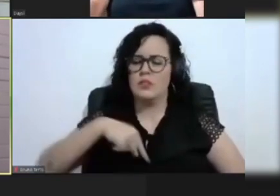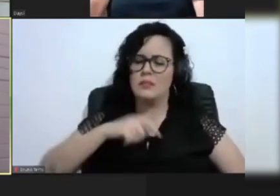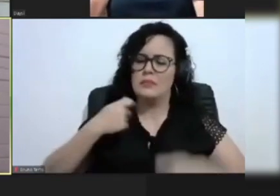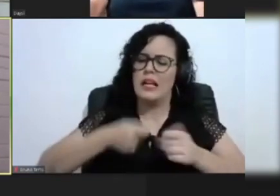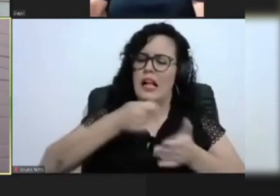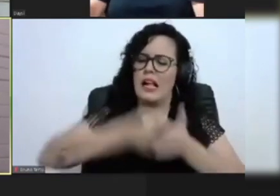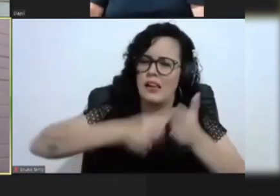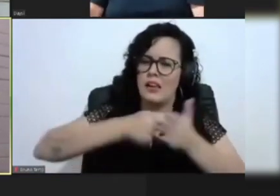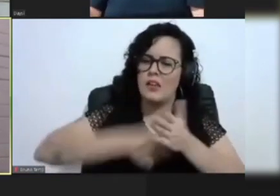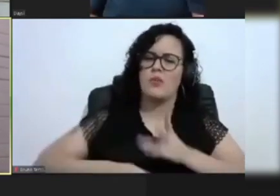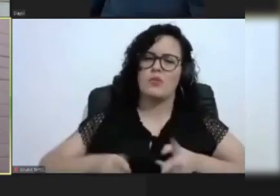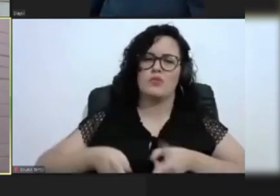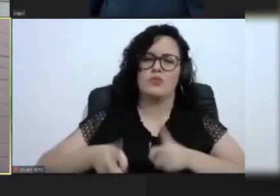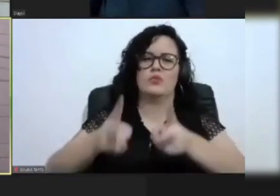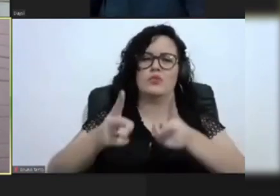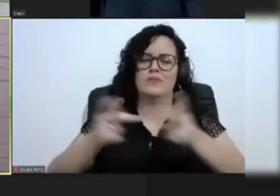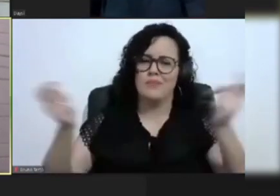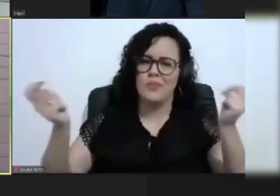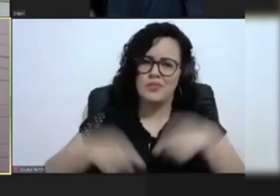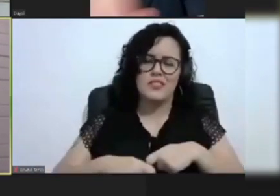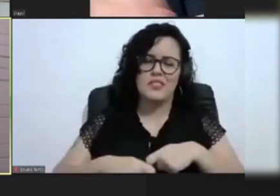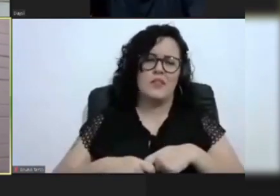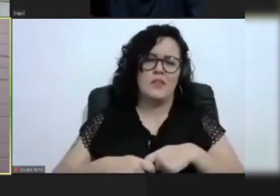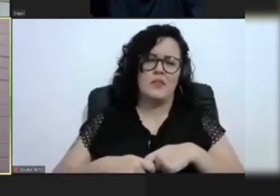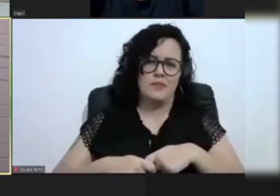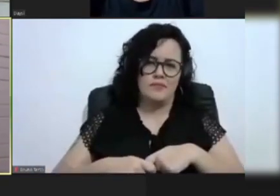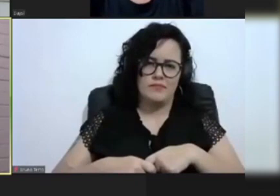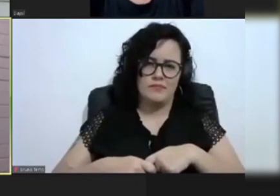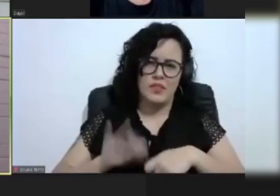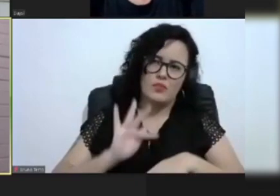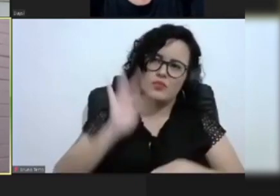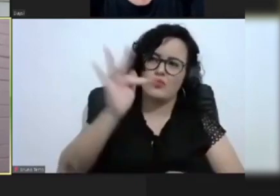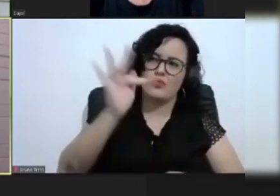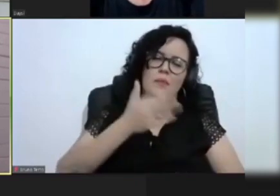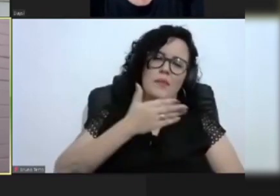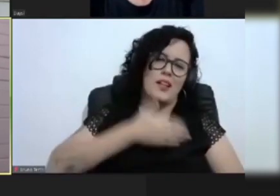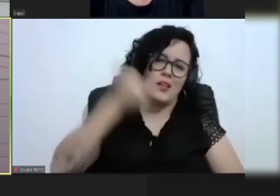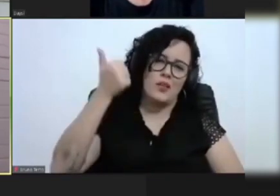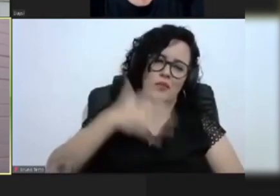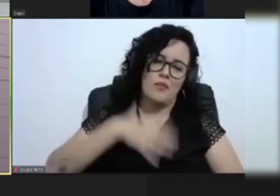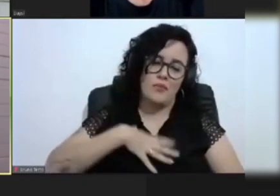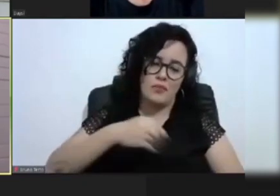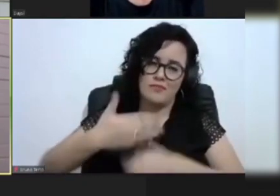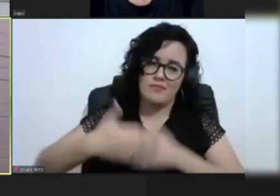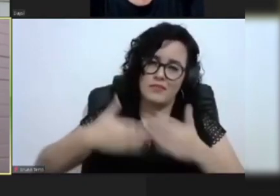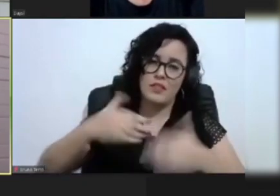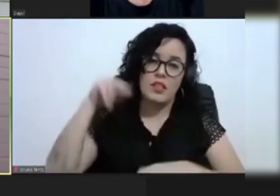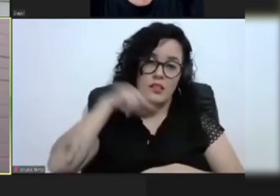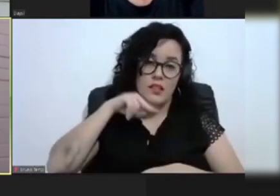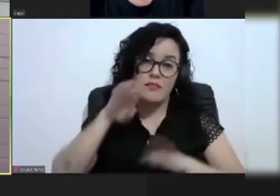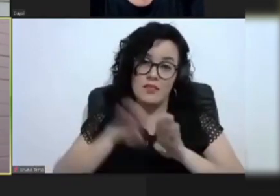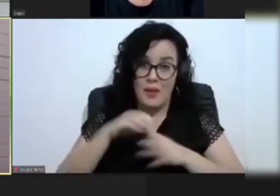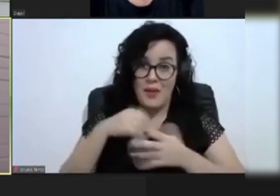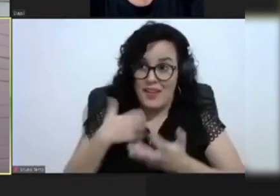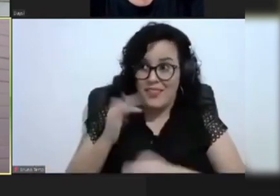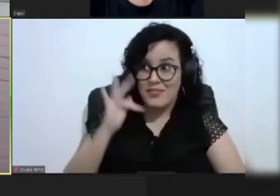lutando e que seja possível construir algo melhor para o futuro dos nossos filhos, os netos que eu ainda não tenho, mas eu quero